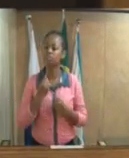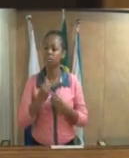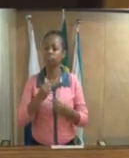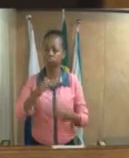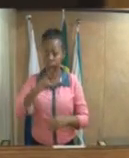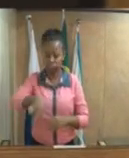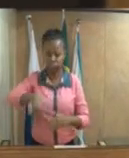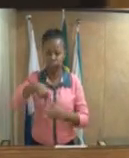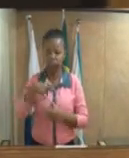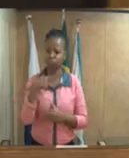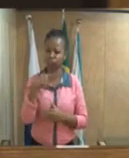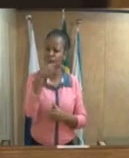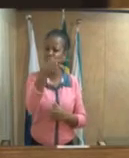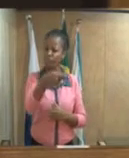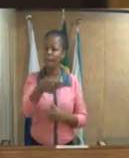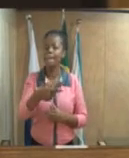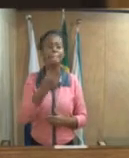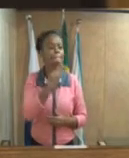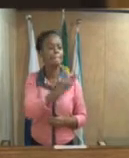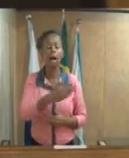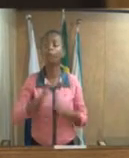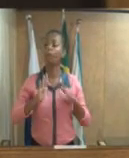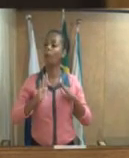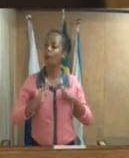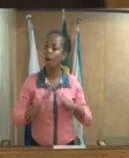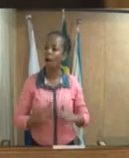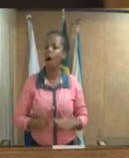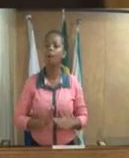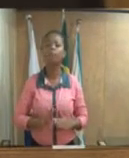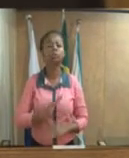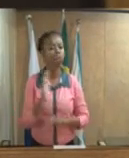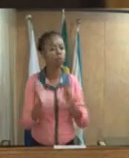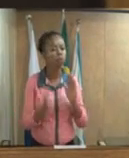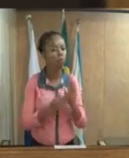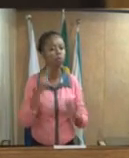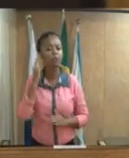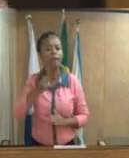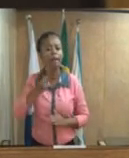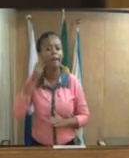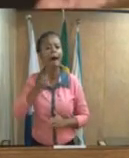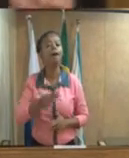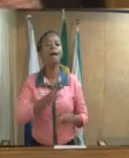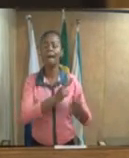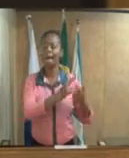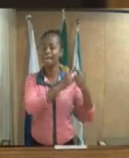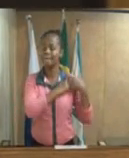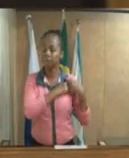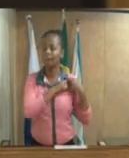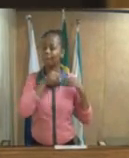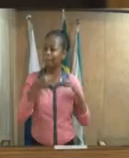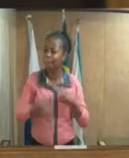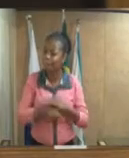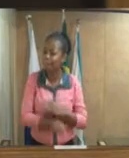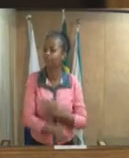e peço muita tranquilidade para a gente, com muita calma, muita responsabilidade, muita